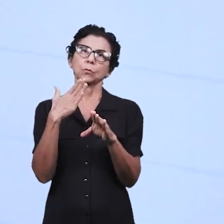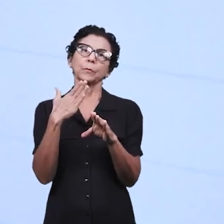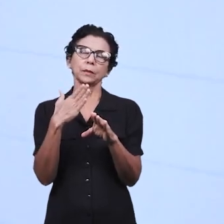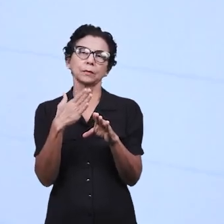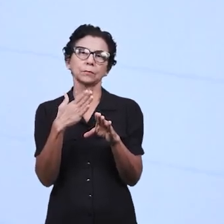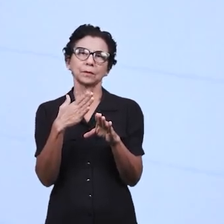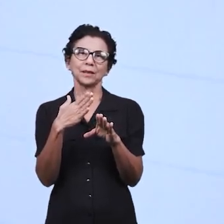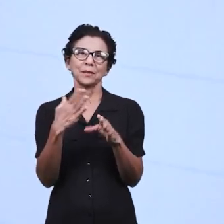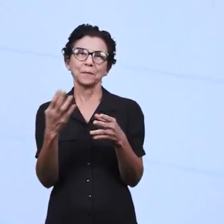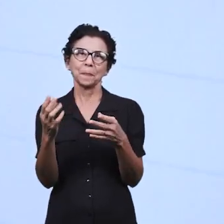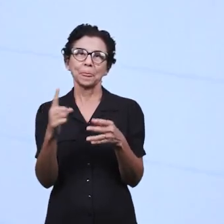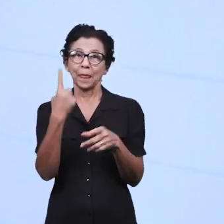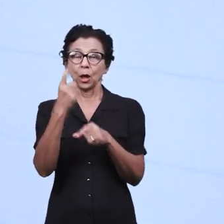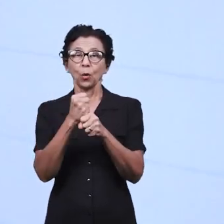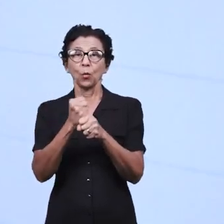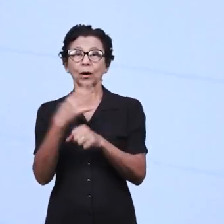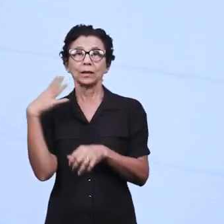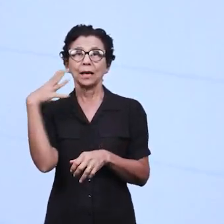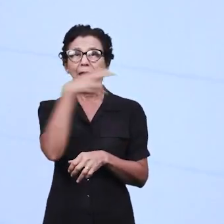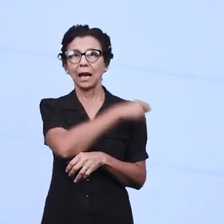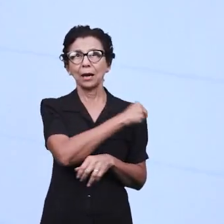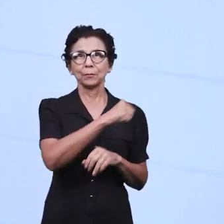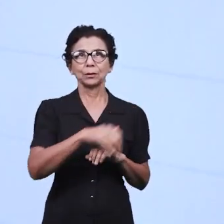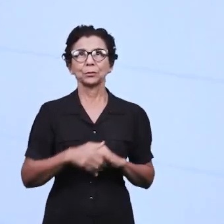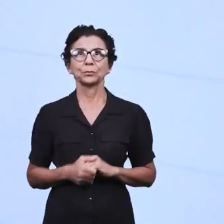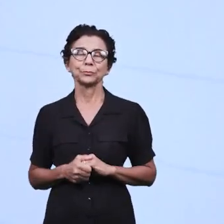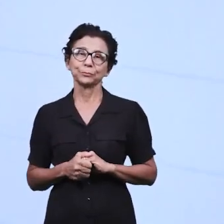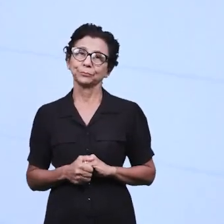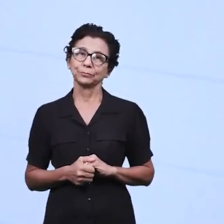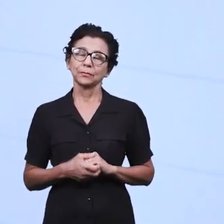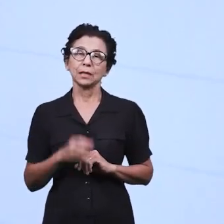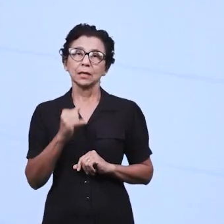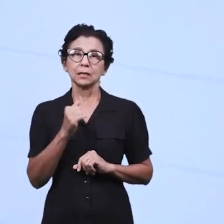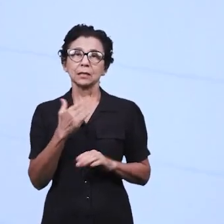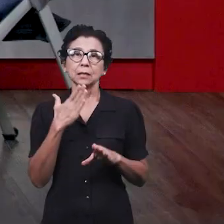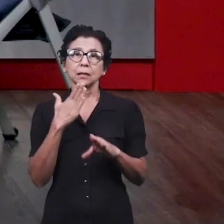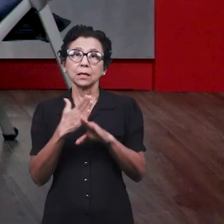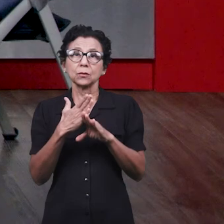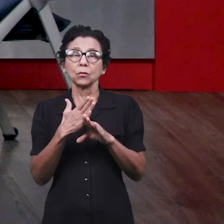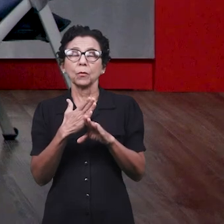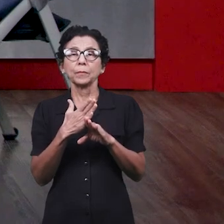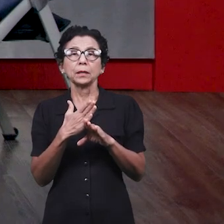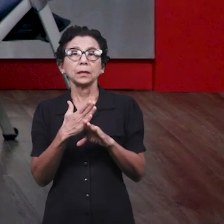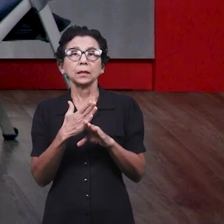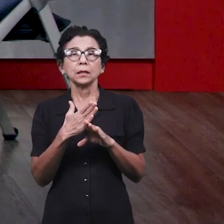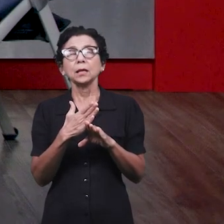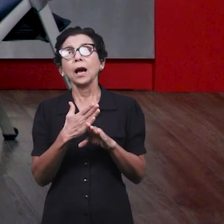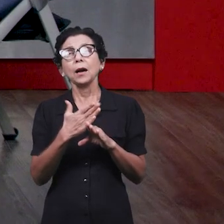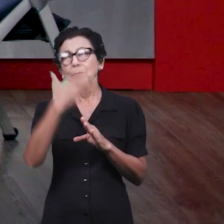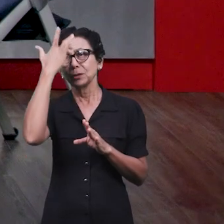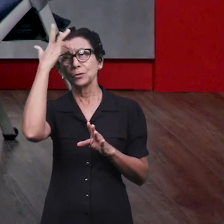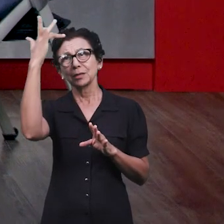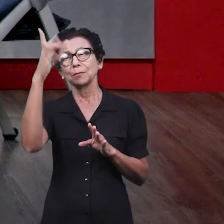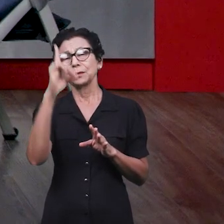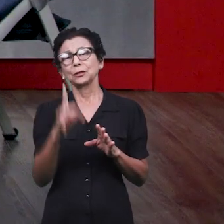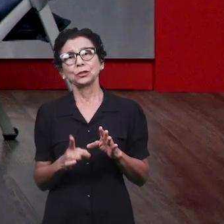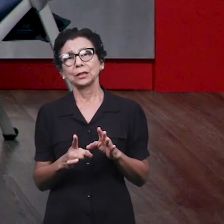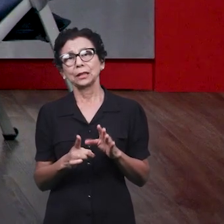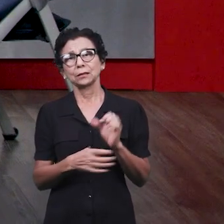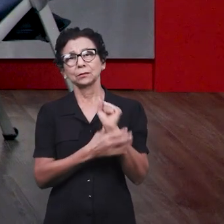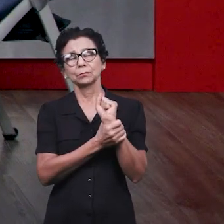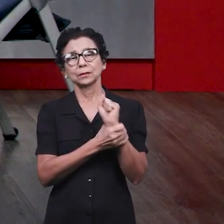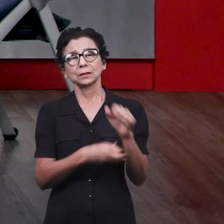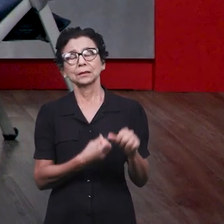que 1 ano passa muito rápido, né? E passei 1 ano inerte, já não vou ter mais direito ao resgate. Então, é importante ficar atento a